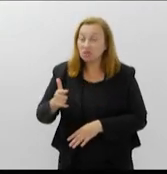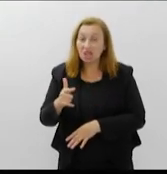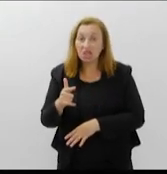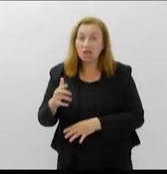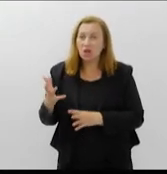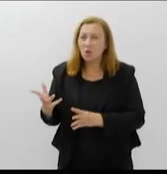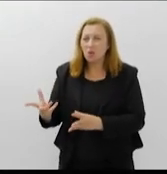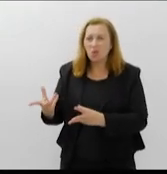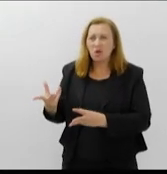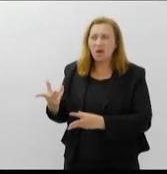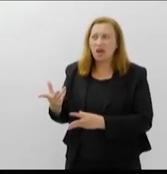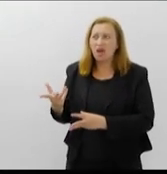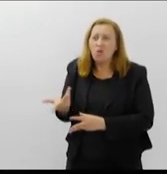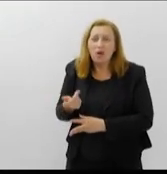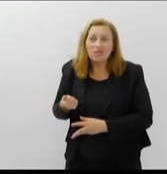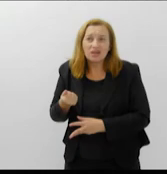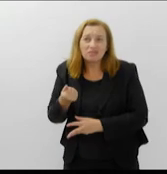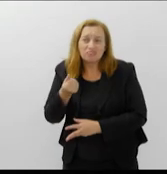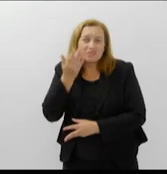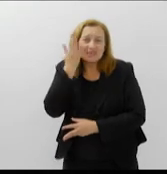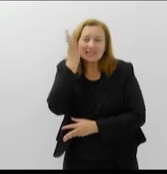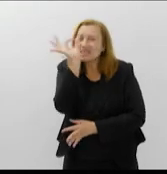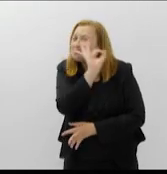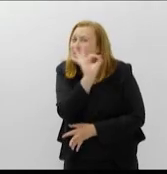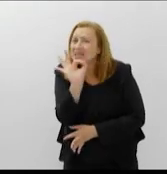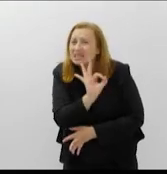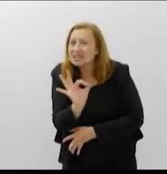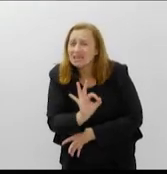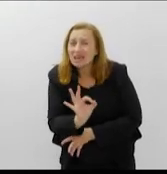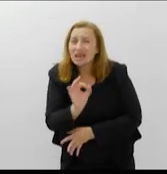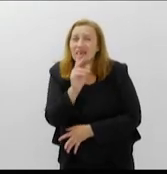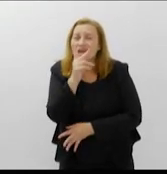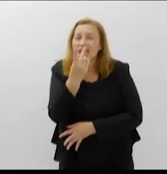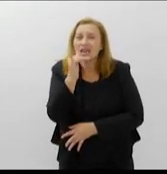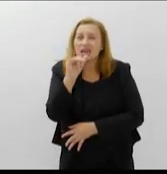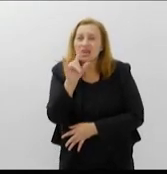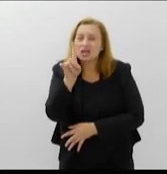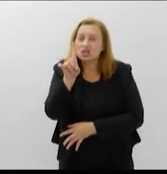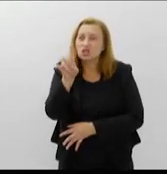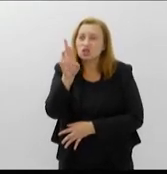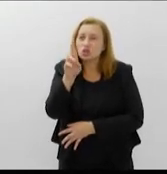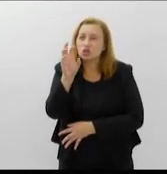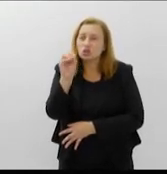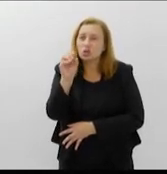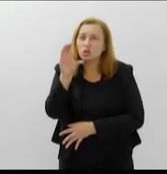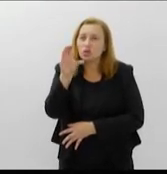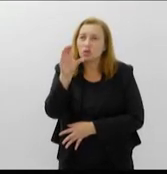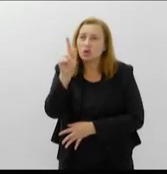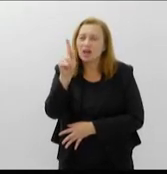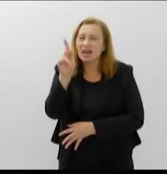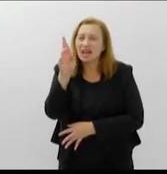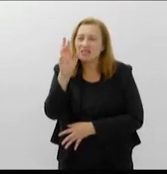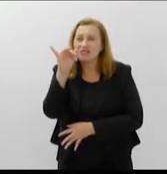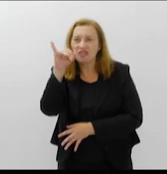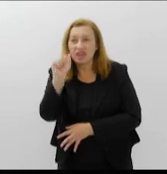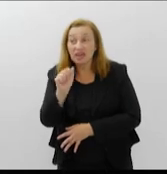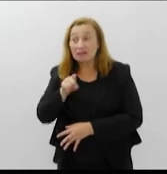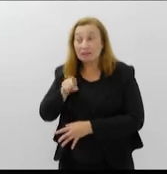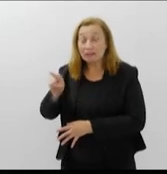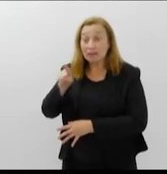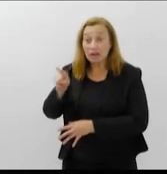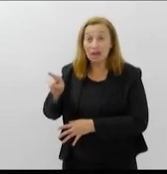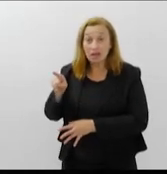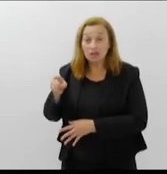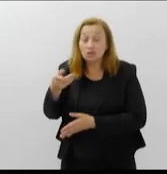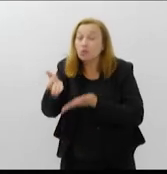tem noção sobre a hidrografia do sistema que eles pegaram para